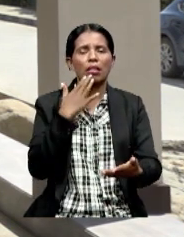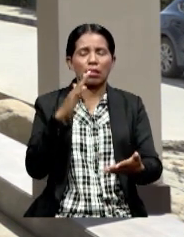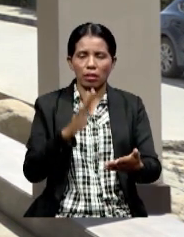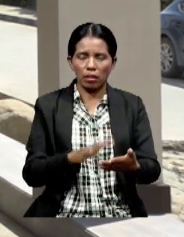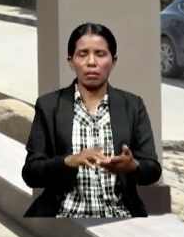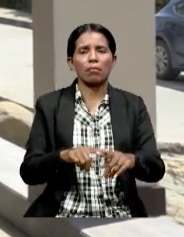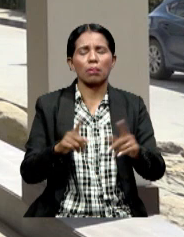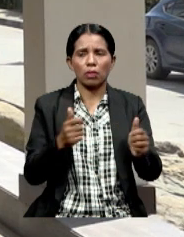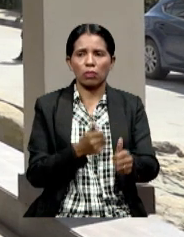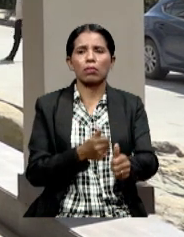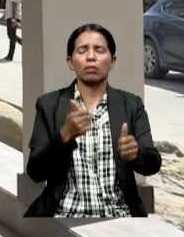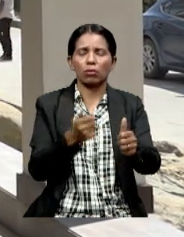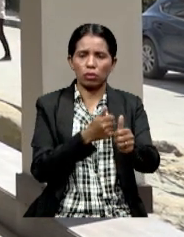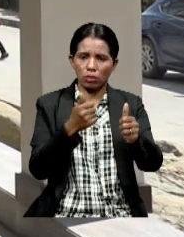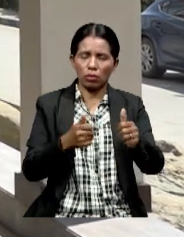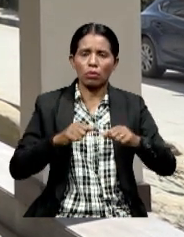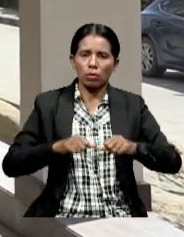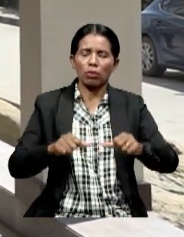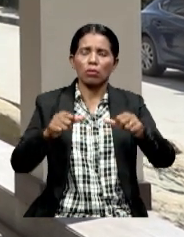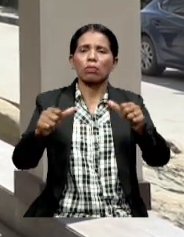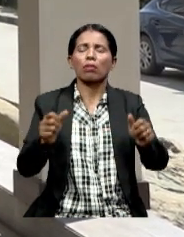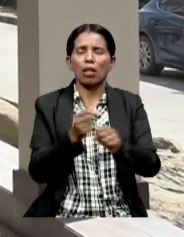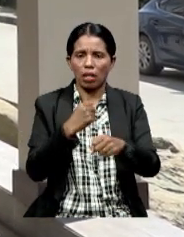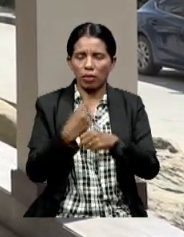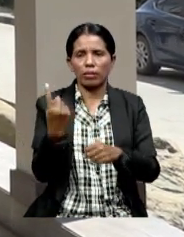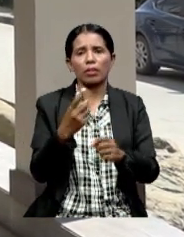halo na fatik. Baseia ba dados fone ve foi entama.